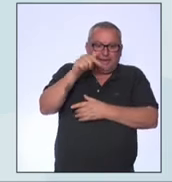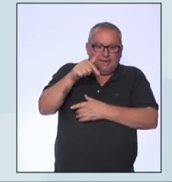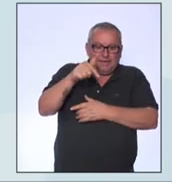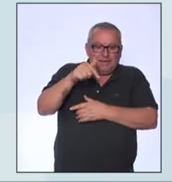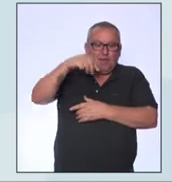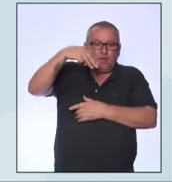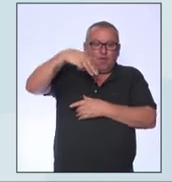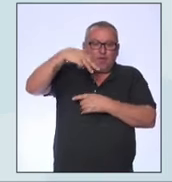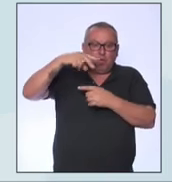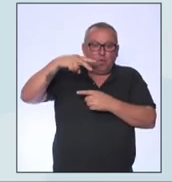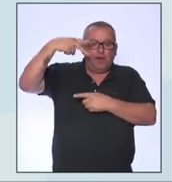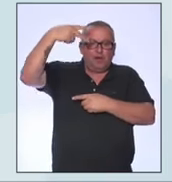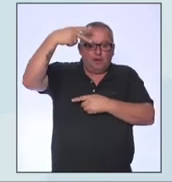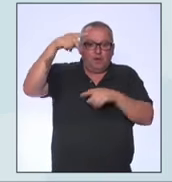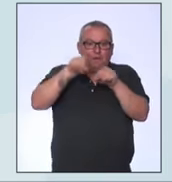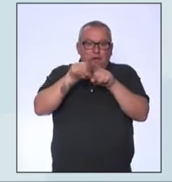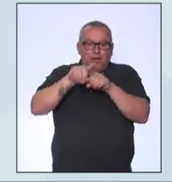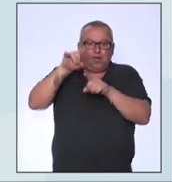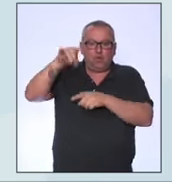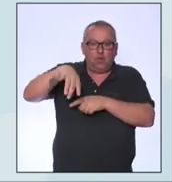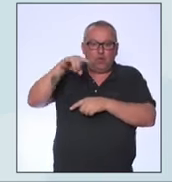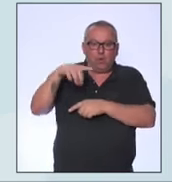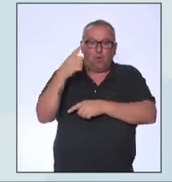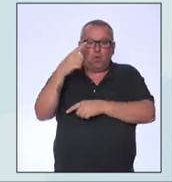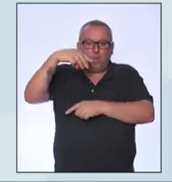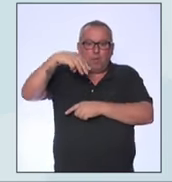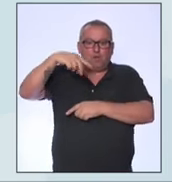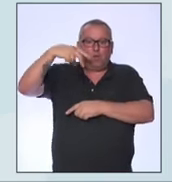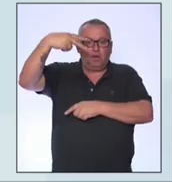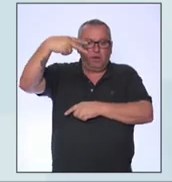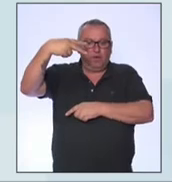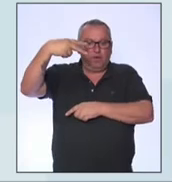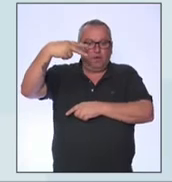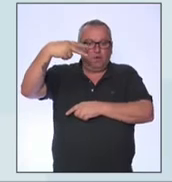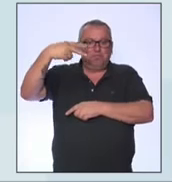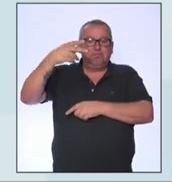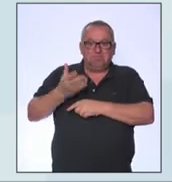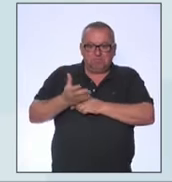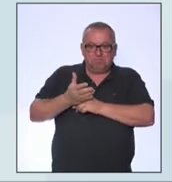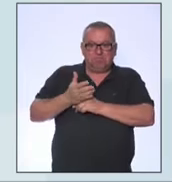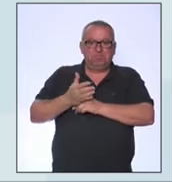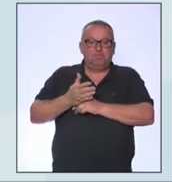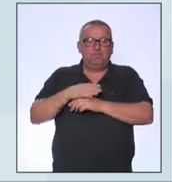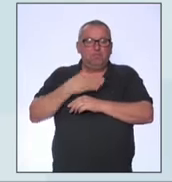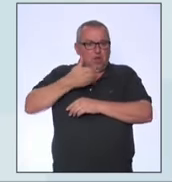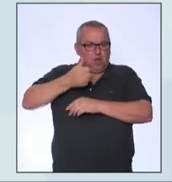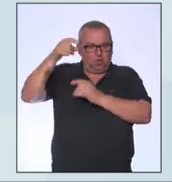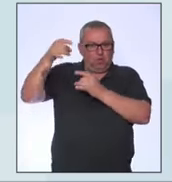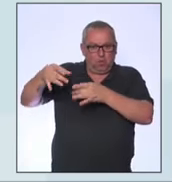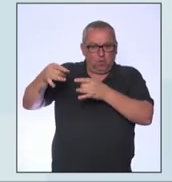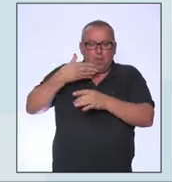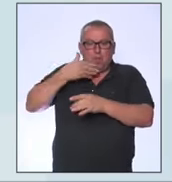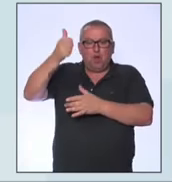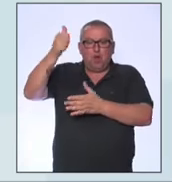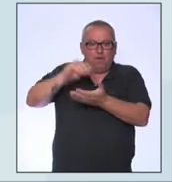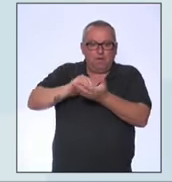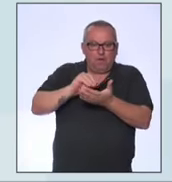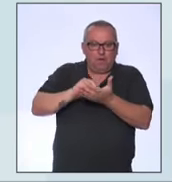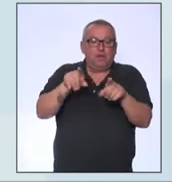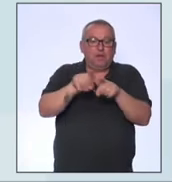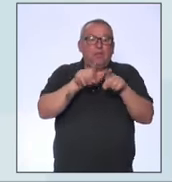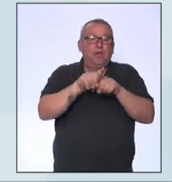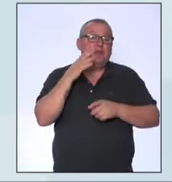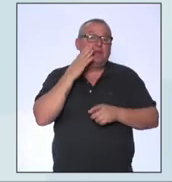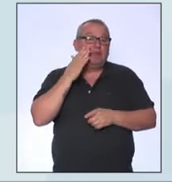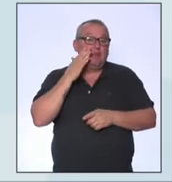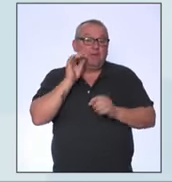17 metros quadrados de piso e havia sobrado 1 metro quadrado. Que bom que sobrou, né? Melhor do que faltar. Bom, ficou